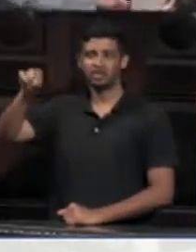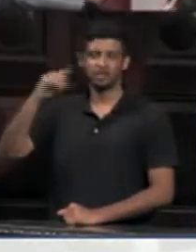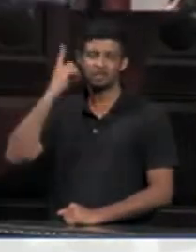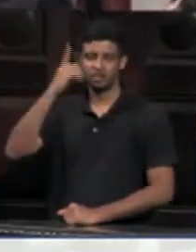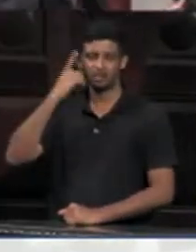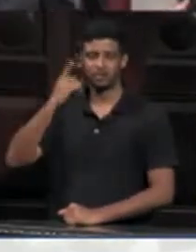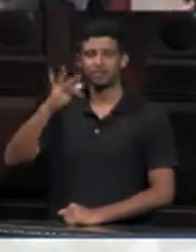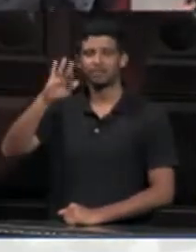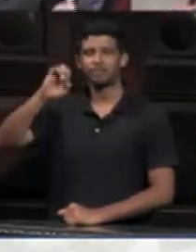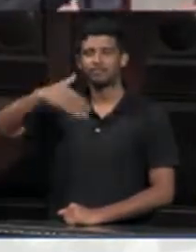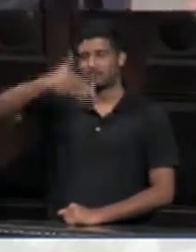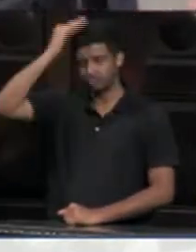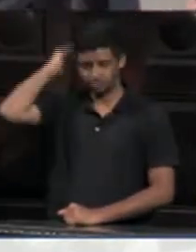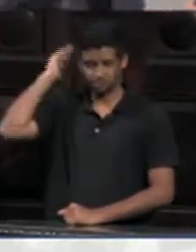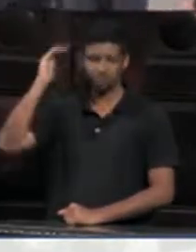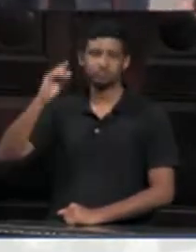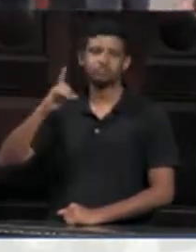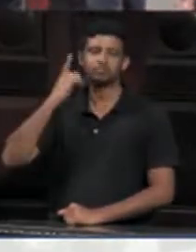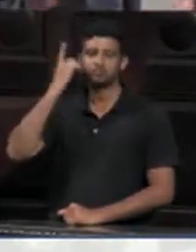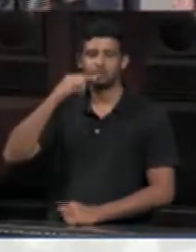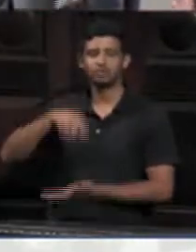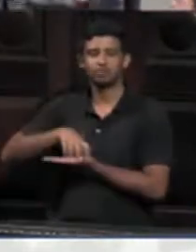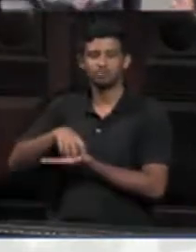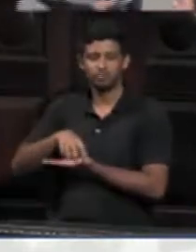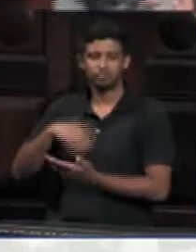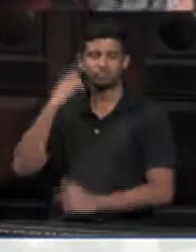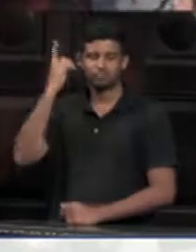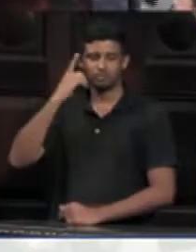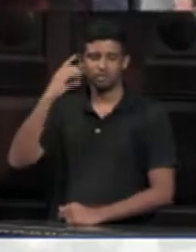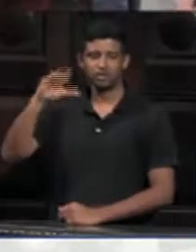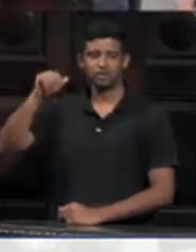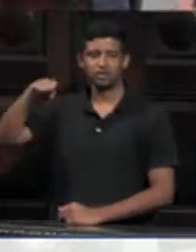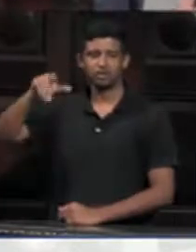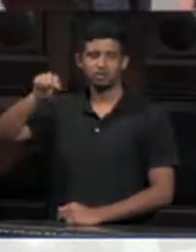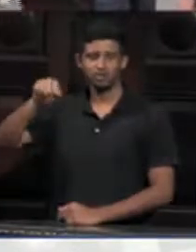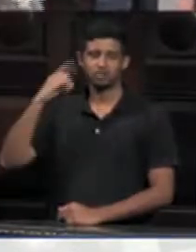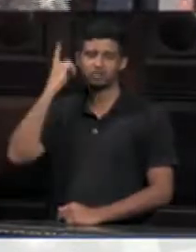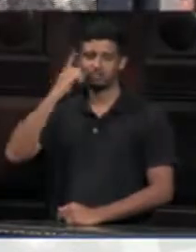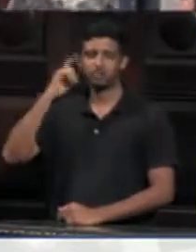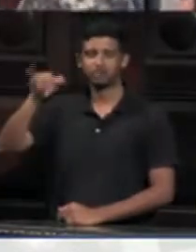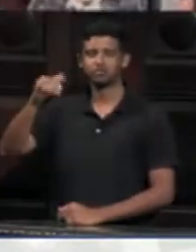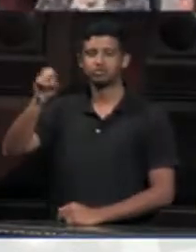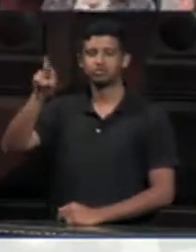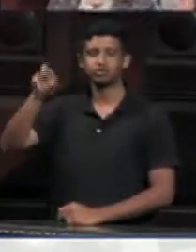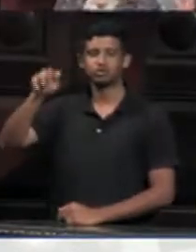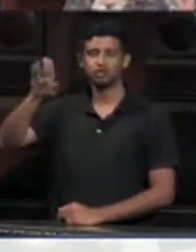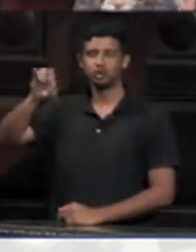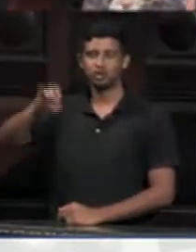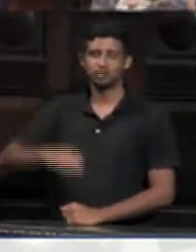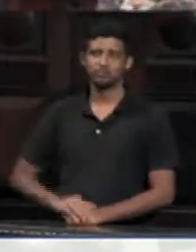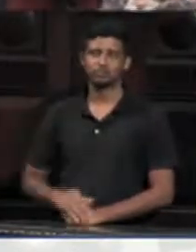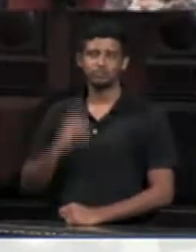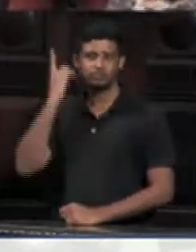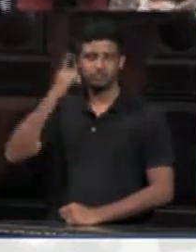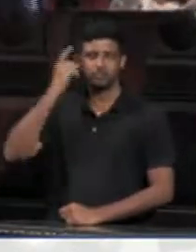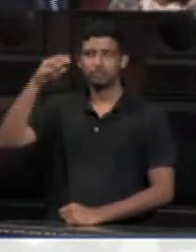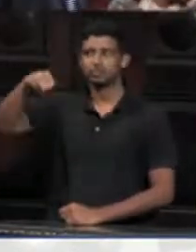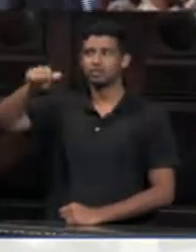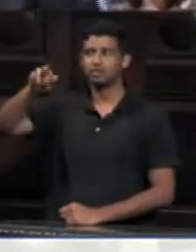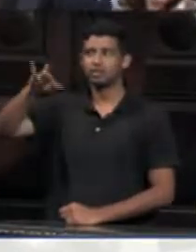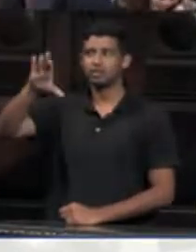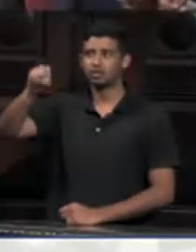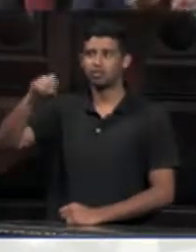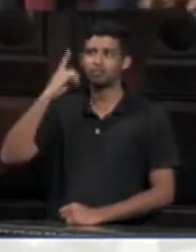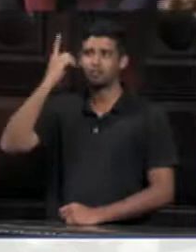Flávio Bolsonaro, Geraldo Moreira, Geraldo Pudim, Iranildo Campos, Jorge Felipe Neto, Márcio Canela,